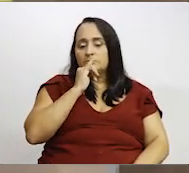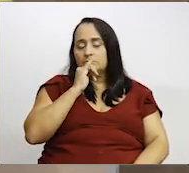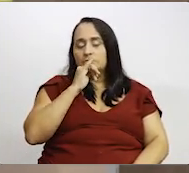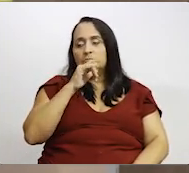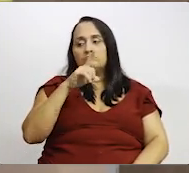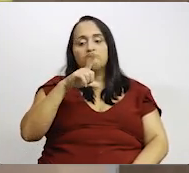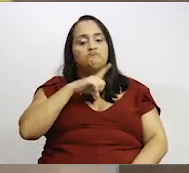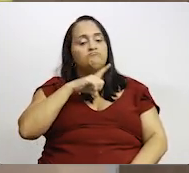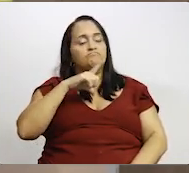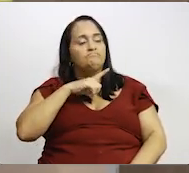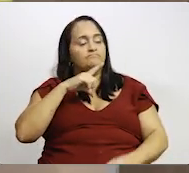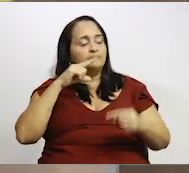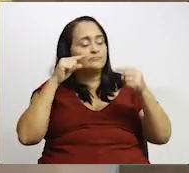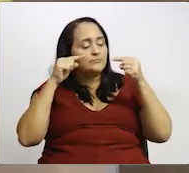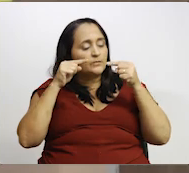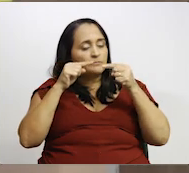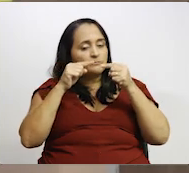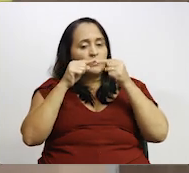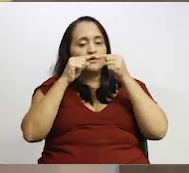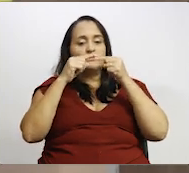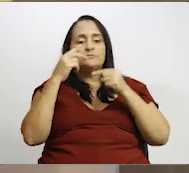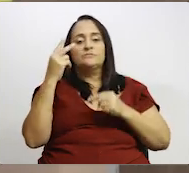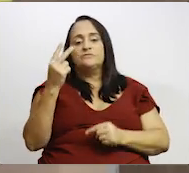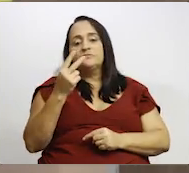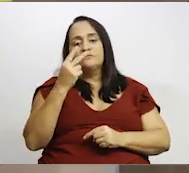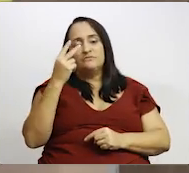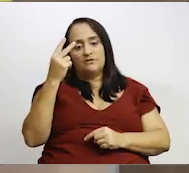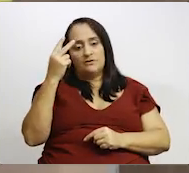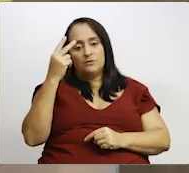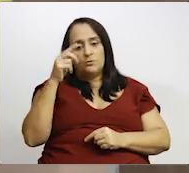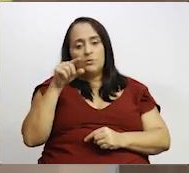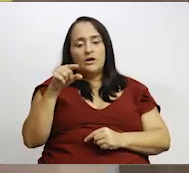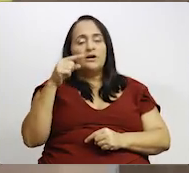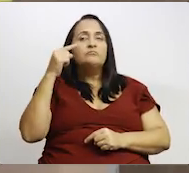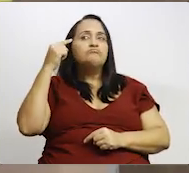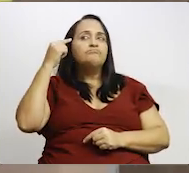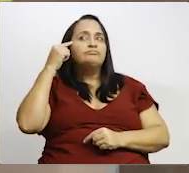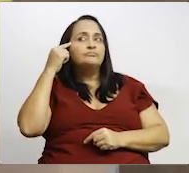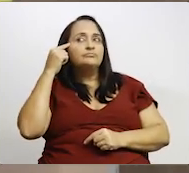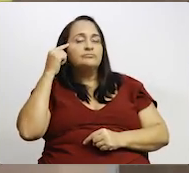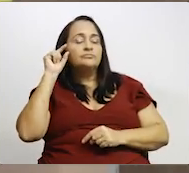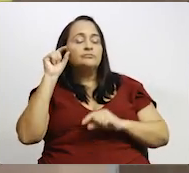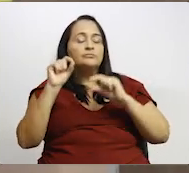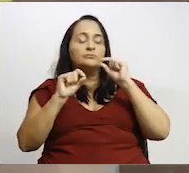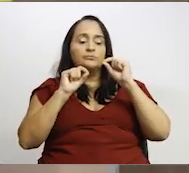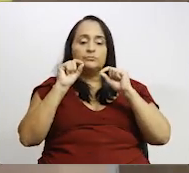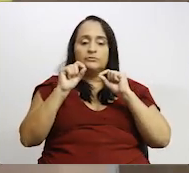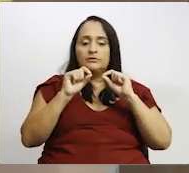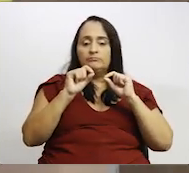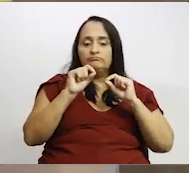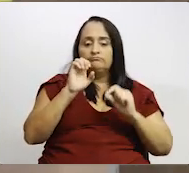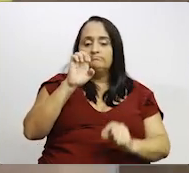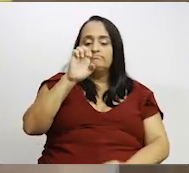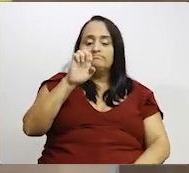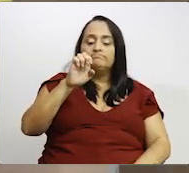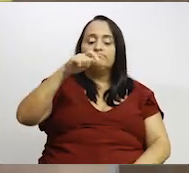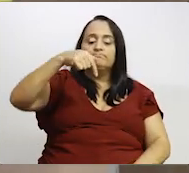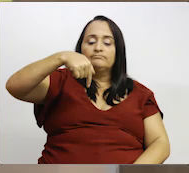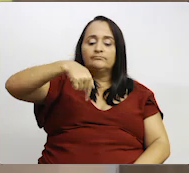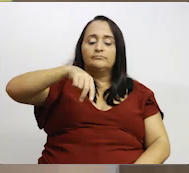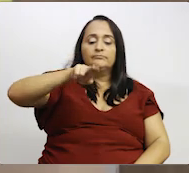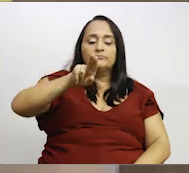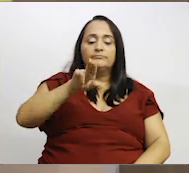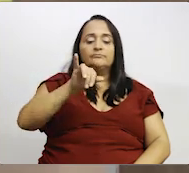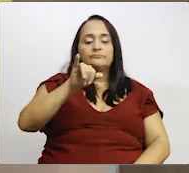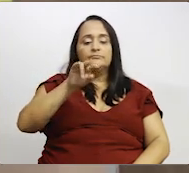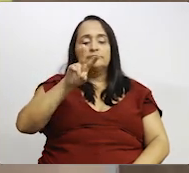tem o mesmo valor, a gente costuma chamar de fração equivalente, ou seja, eu estou